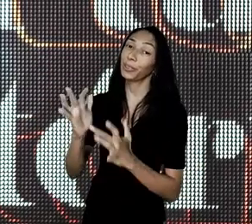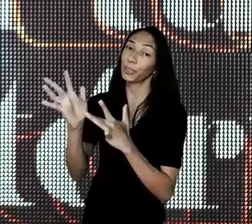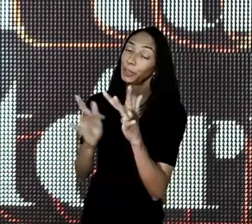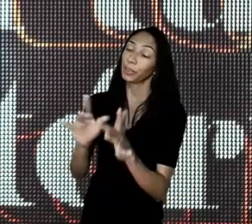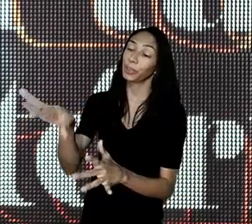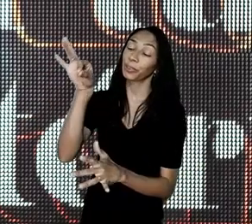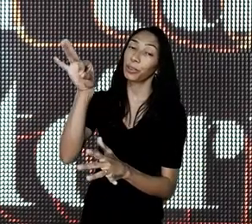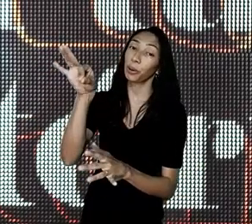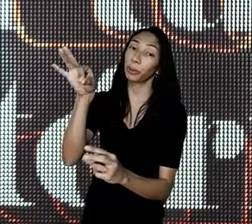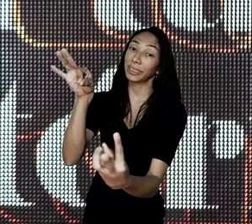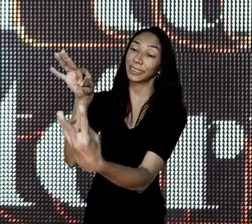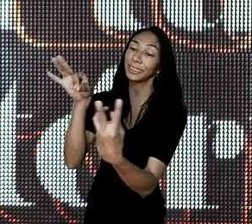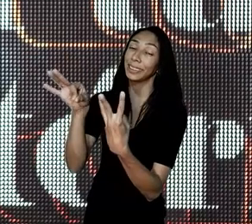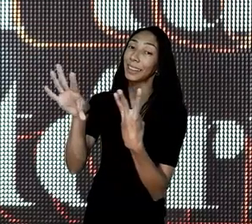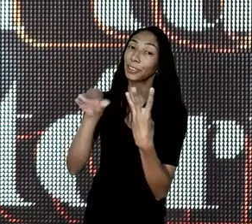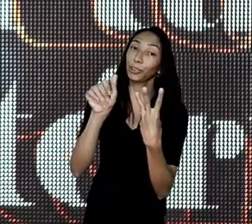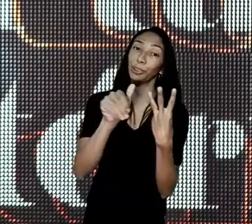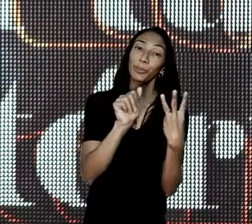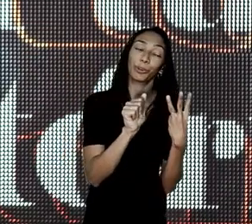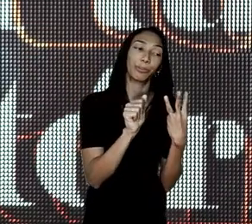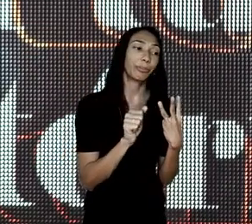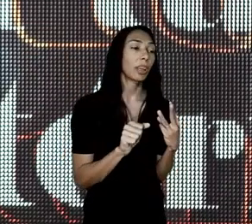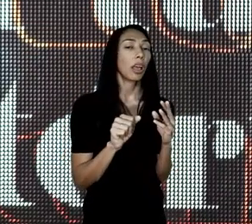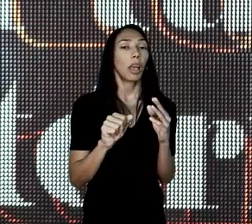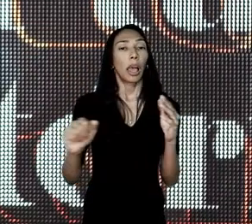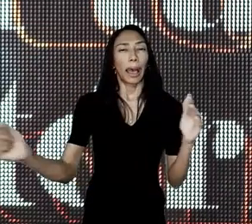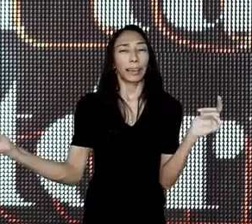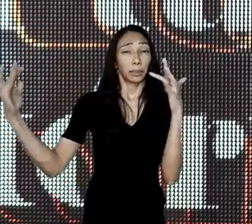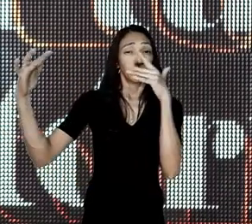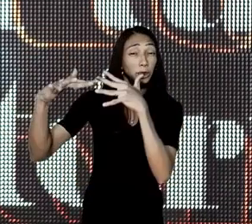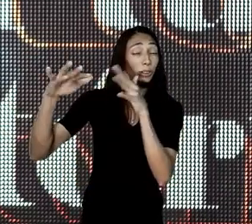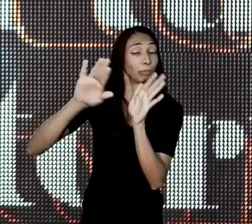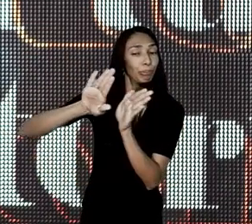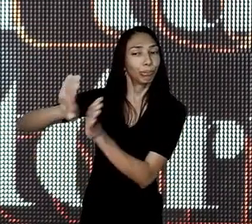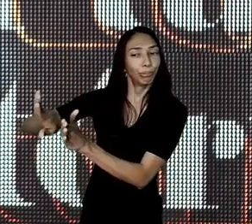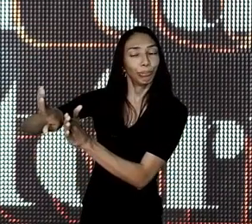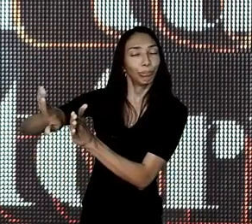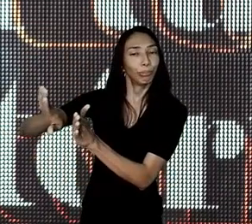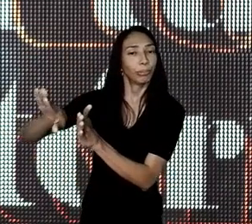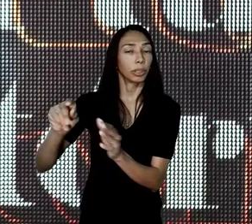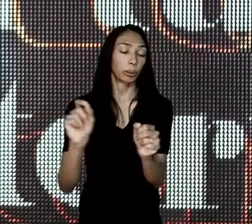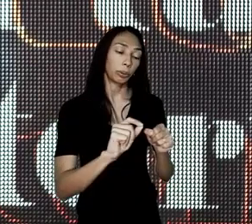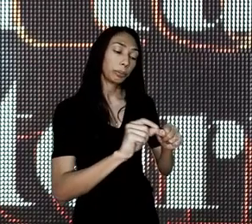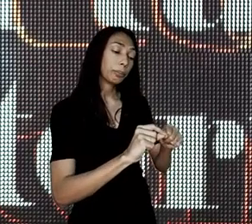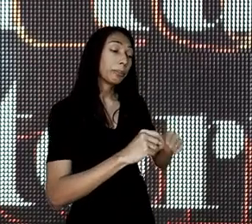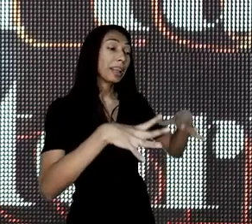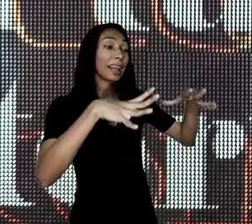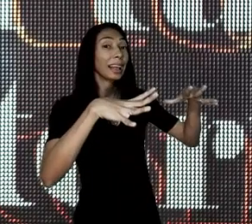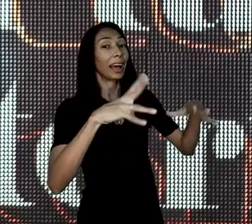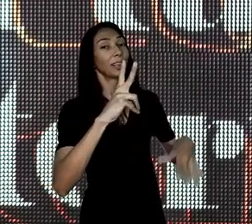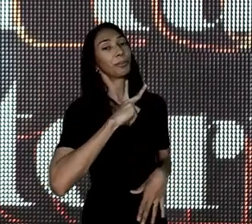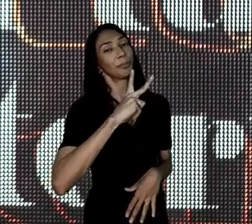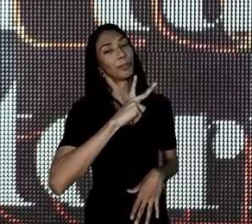Deixou os outros lá, segurando a multidão, e disse assim, olha, essa multidão fica lá fora, isso aqui não é, esse milagre não é para todo mundo, não é todo mundo